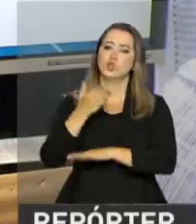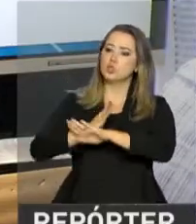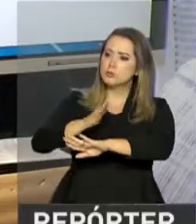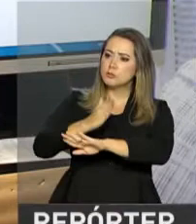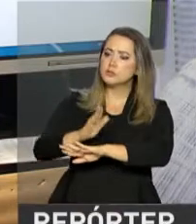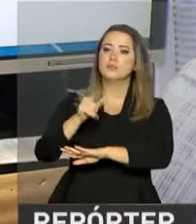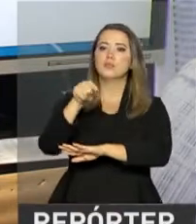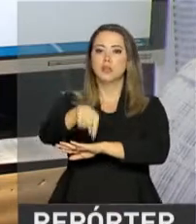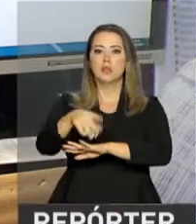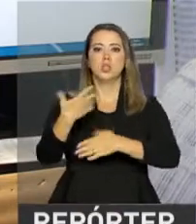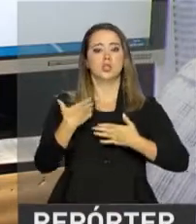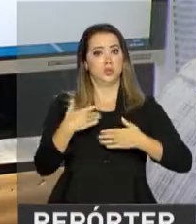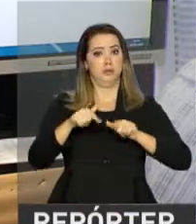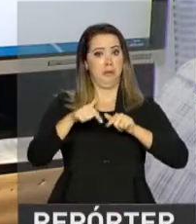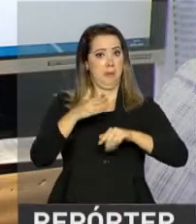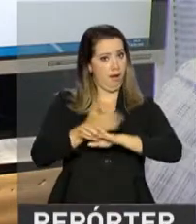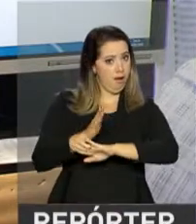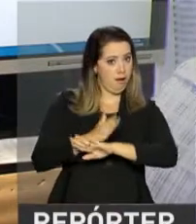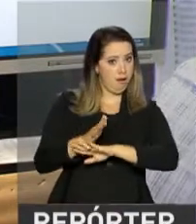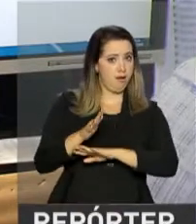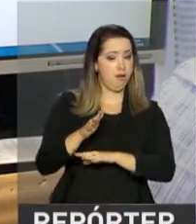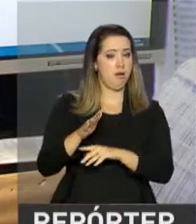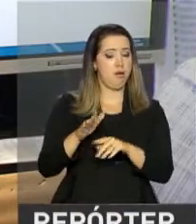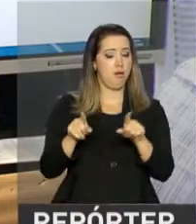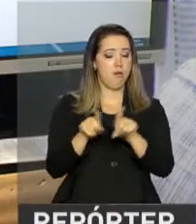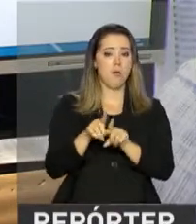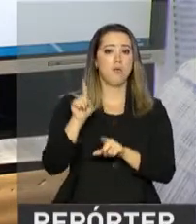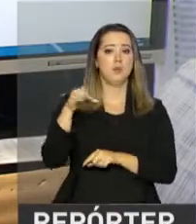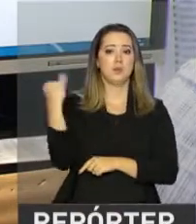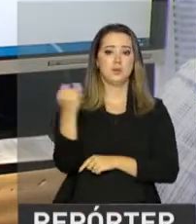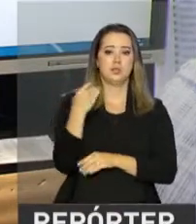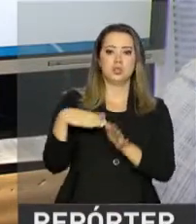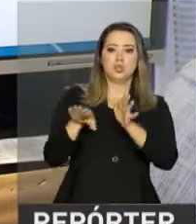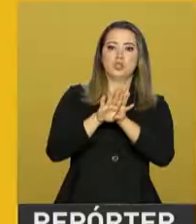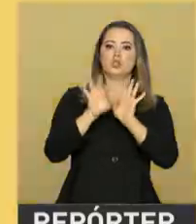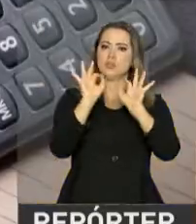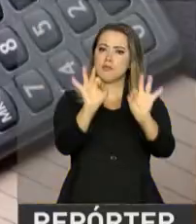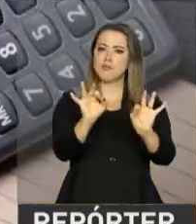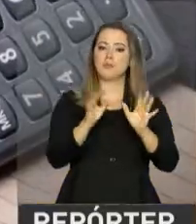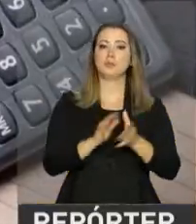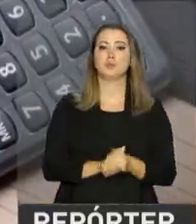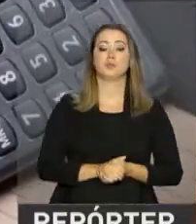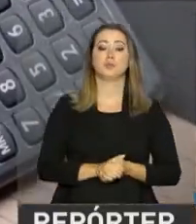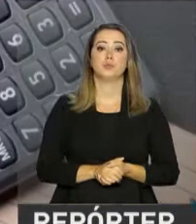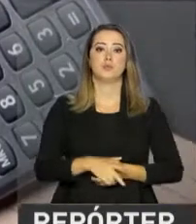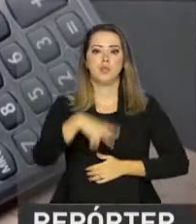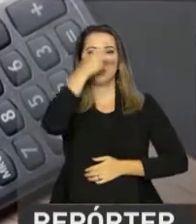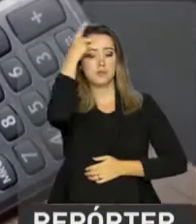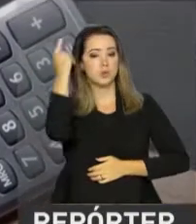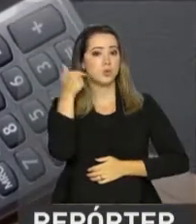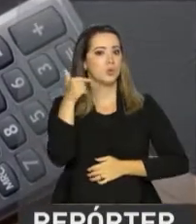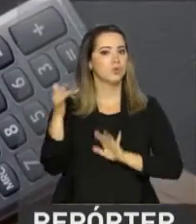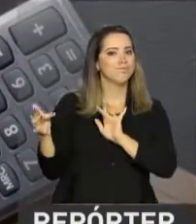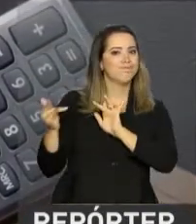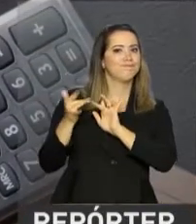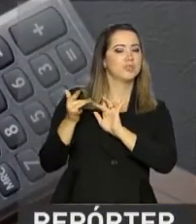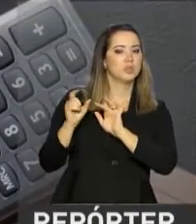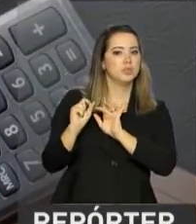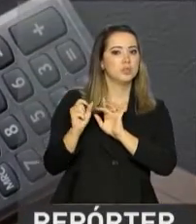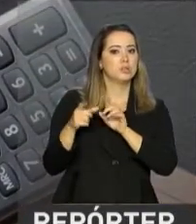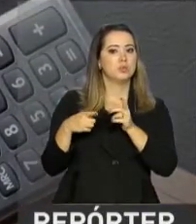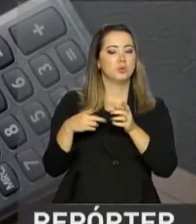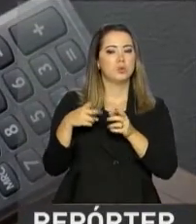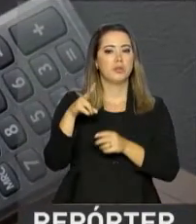aprendizado chega eu imagino que vou chegar mais preparado no mercado de trabalho estagiários não têm vínculo empregatício